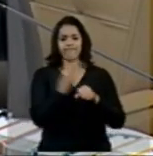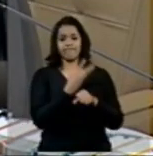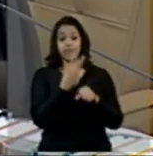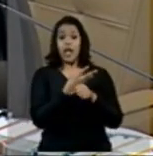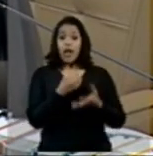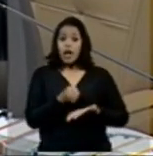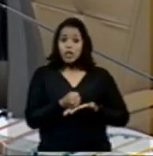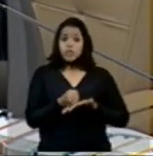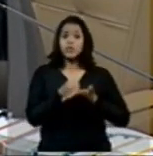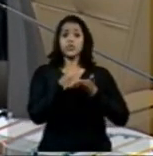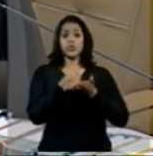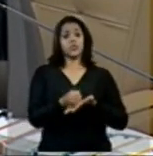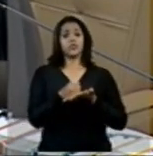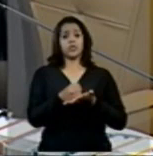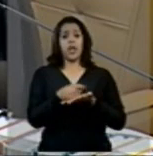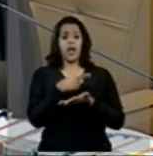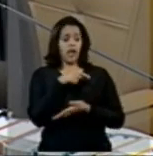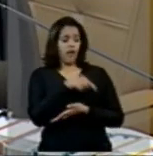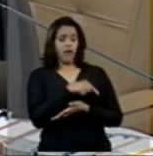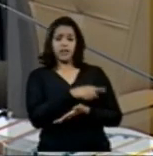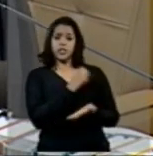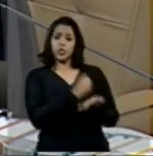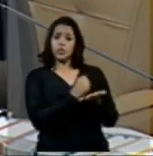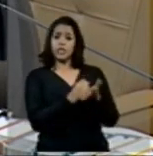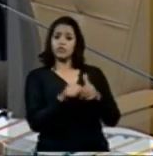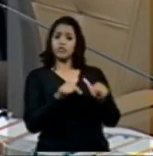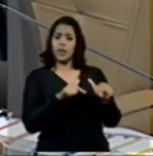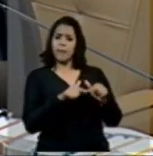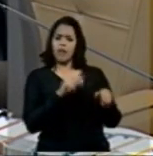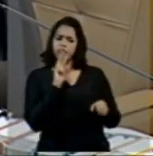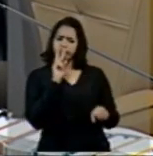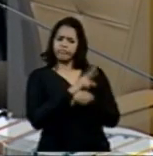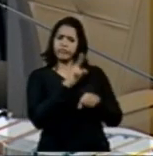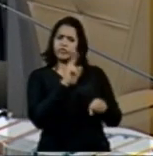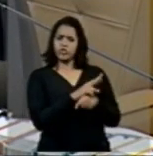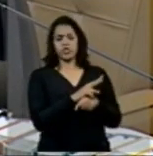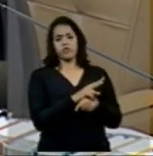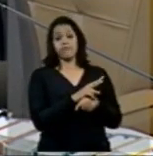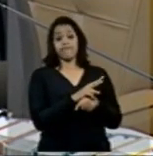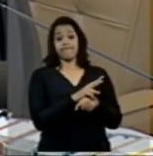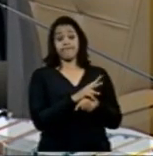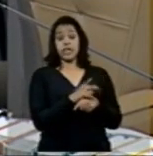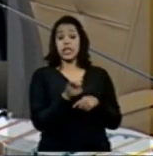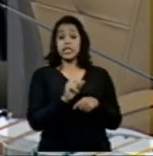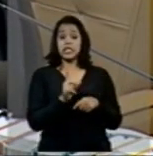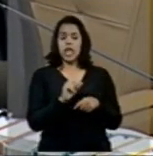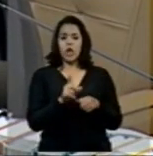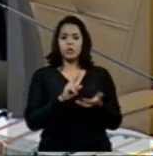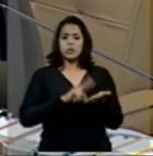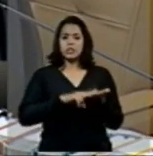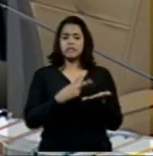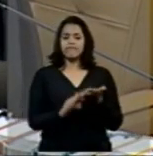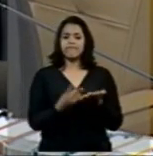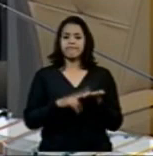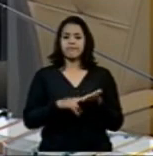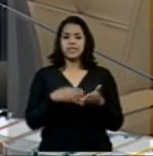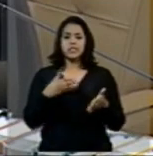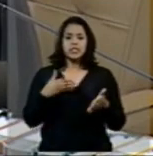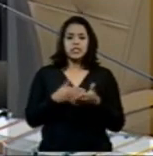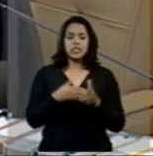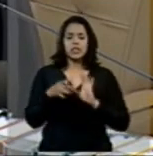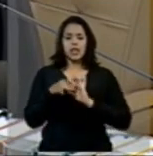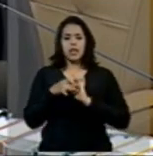para a preservação do contrato de trabalho protegido e juridicamente denso, não se traduzindo em restrição